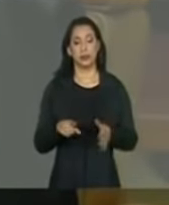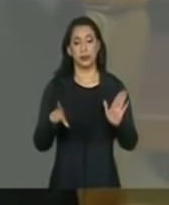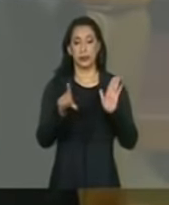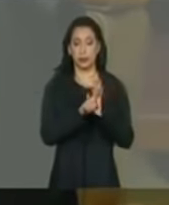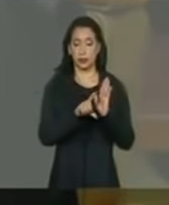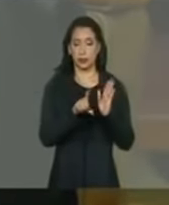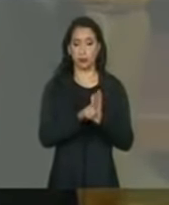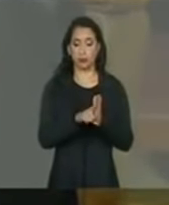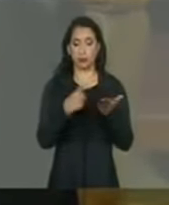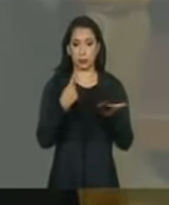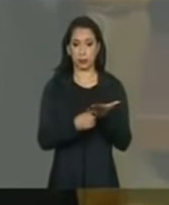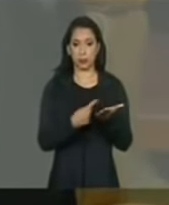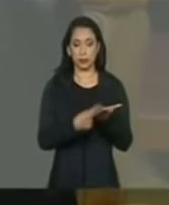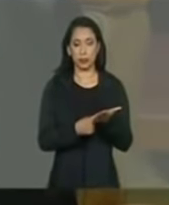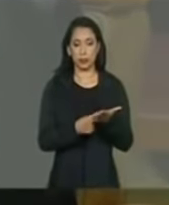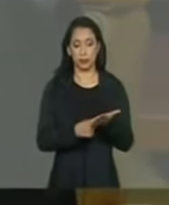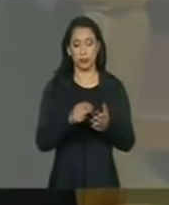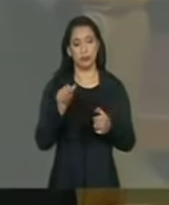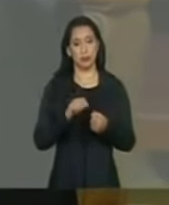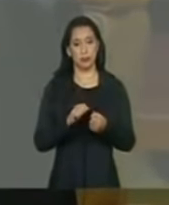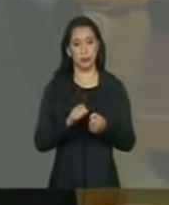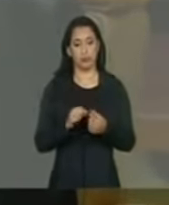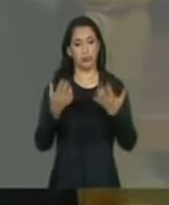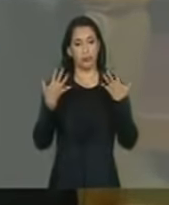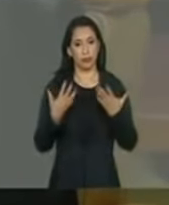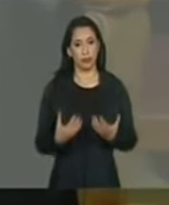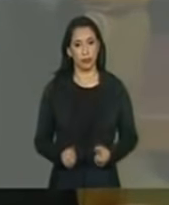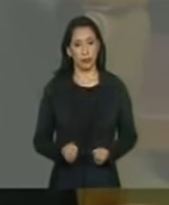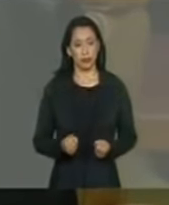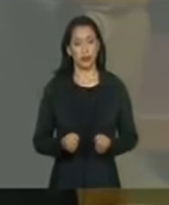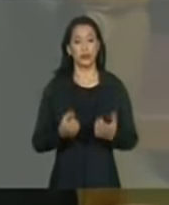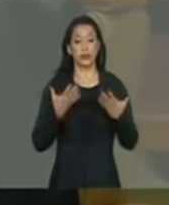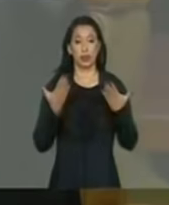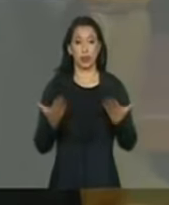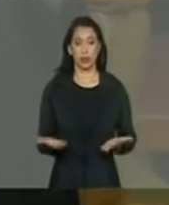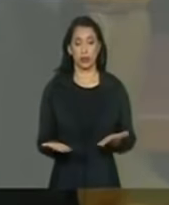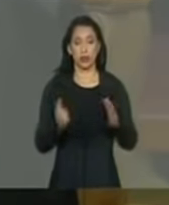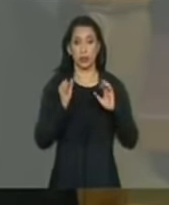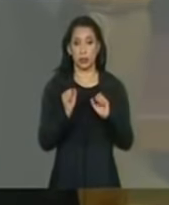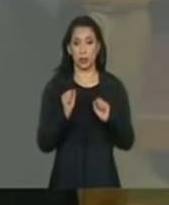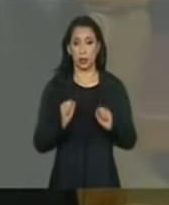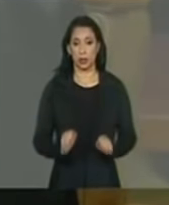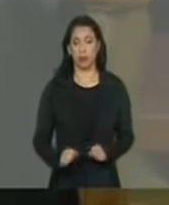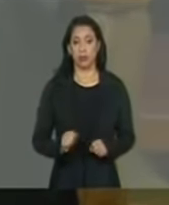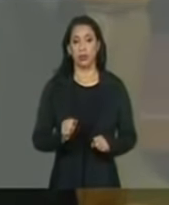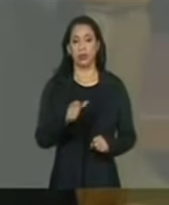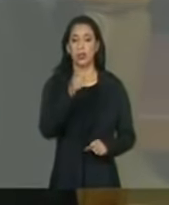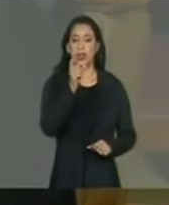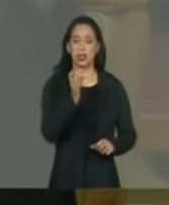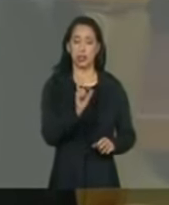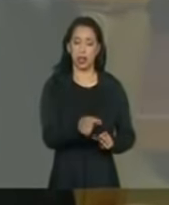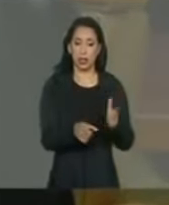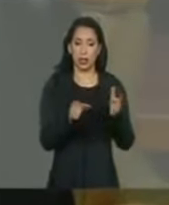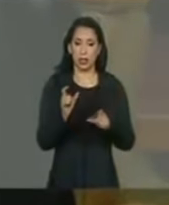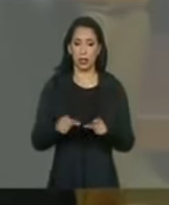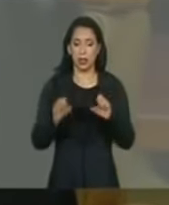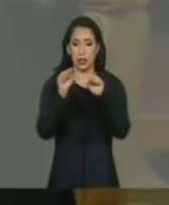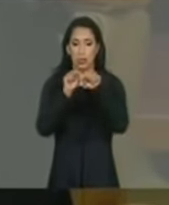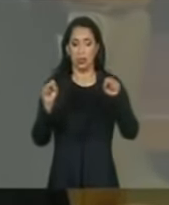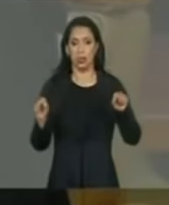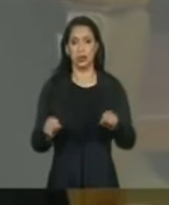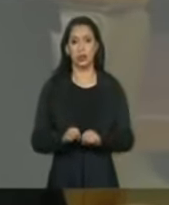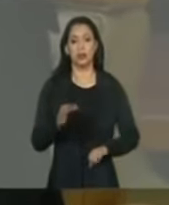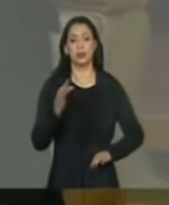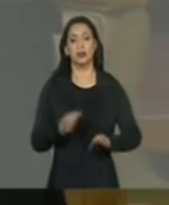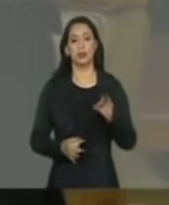de acordo com ela os folgados admitindo desse modo a possibilidade de cada sistema jurídico nacional